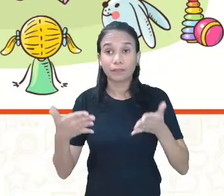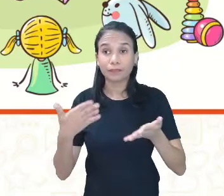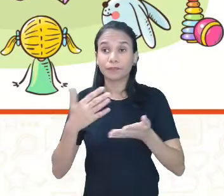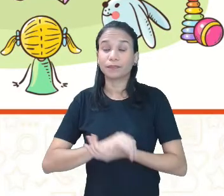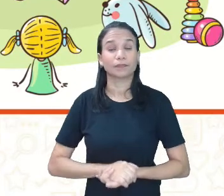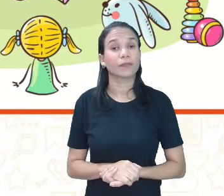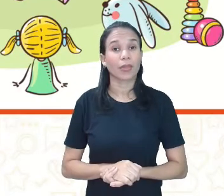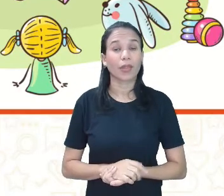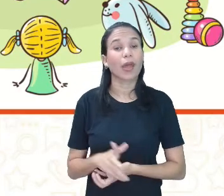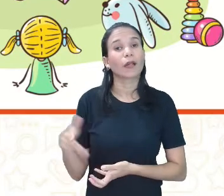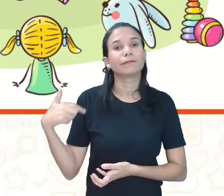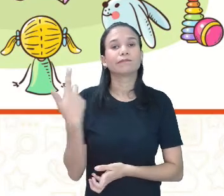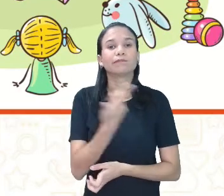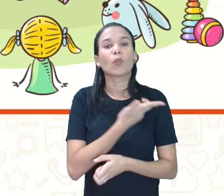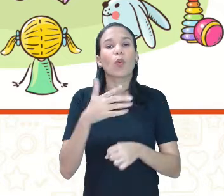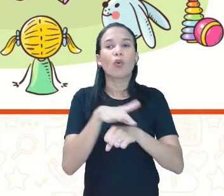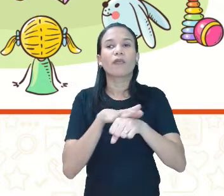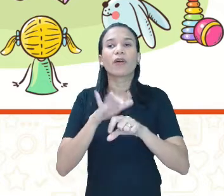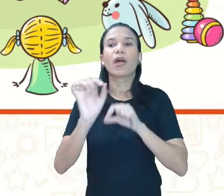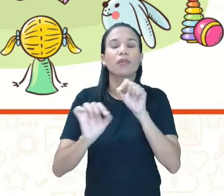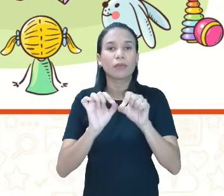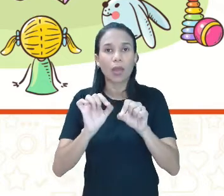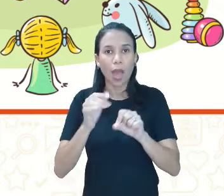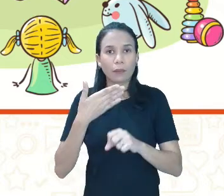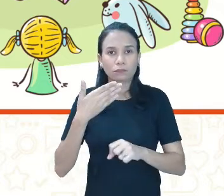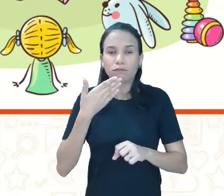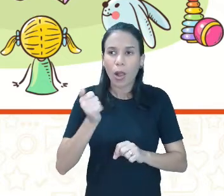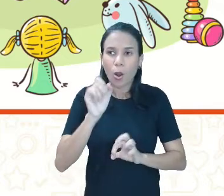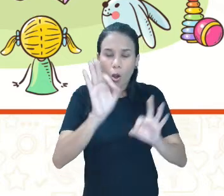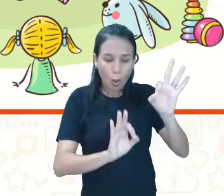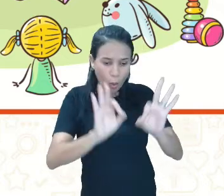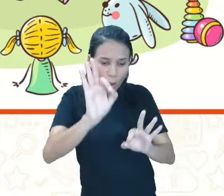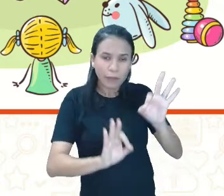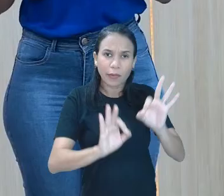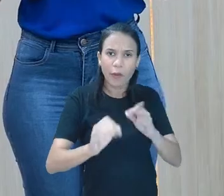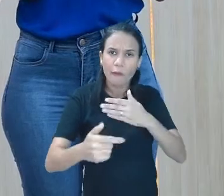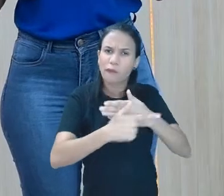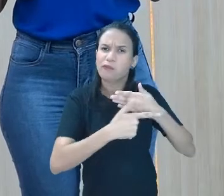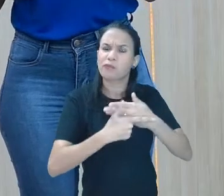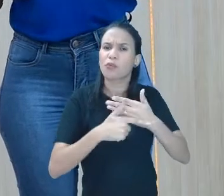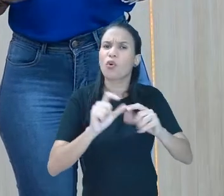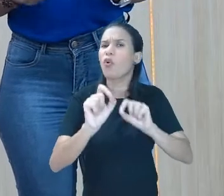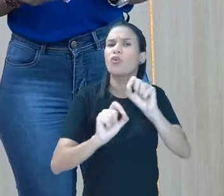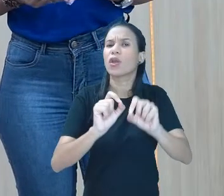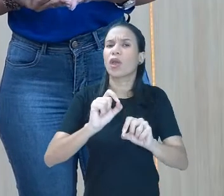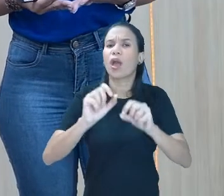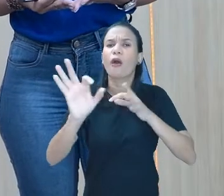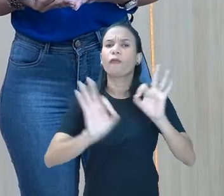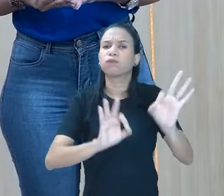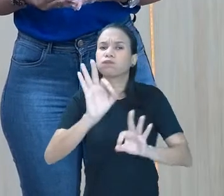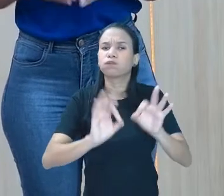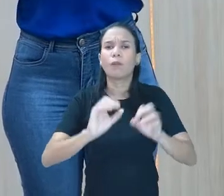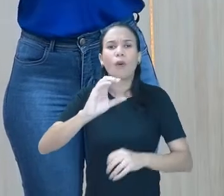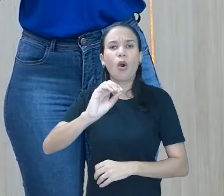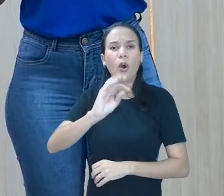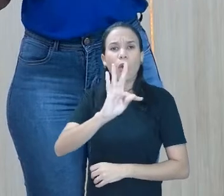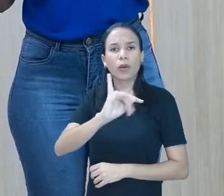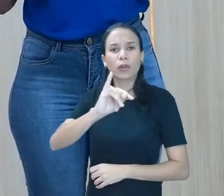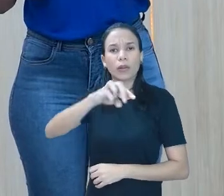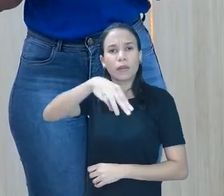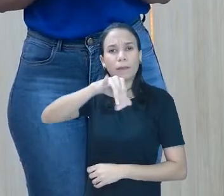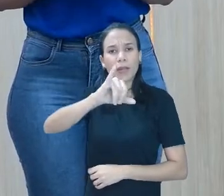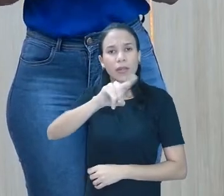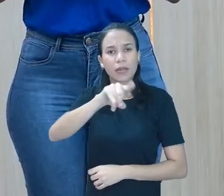Então, e aí a gente fala de otimização funcional. O que seria essa otimização funcional?